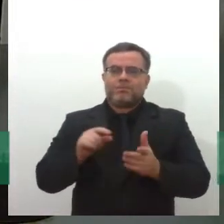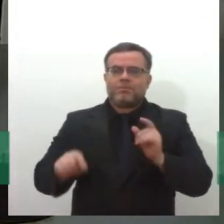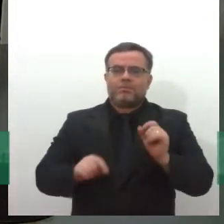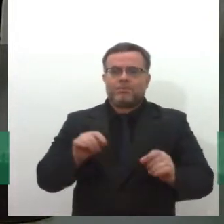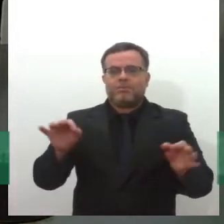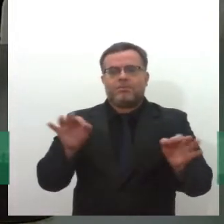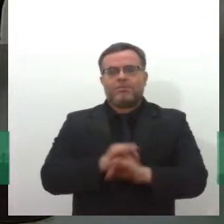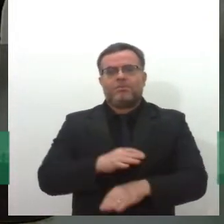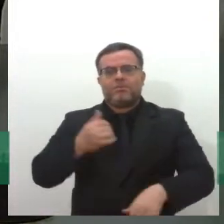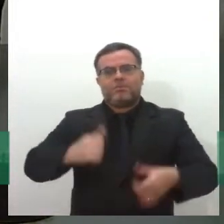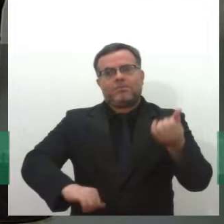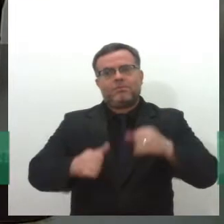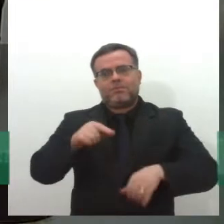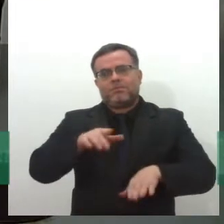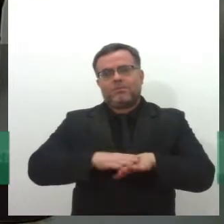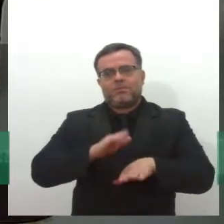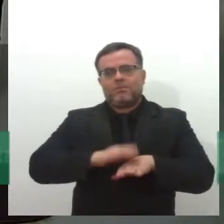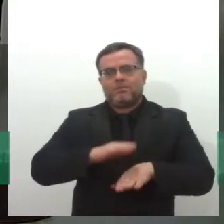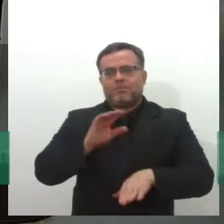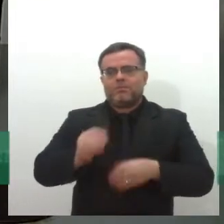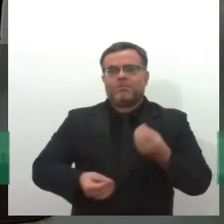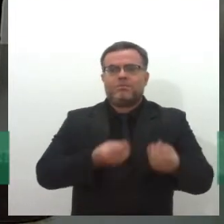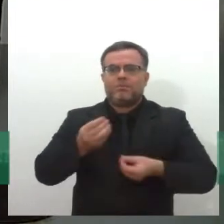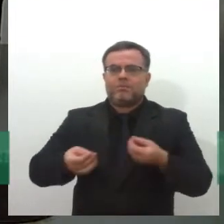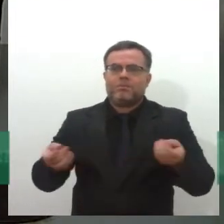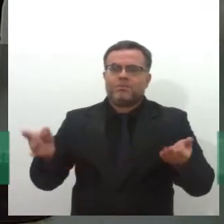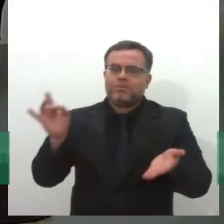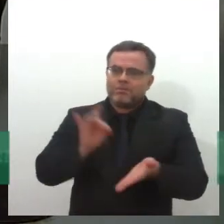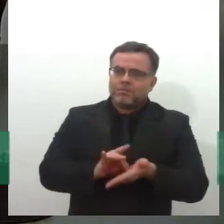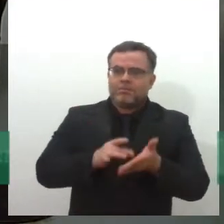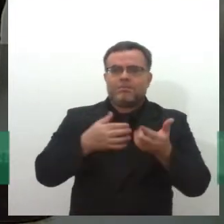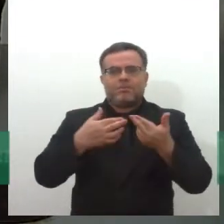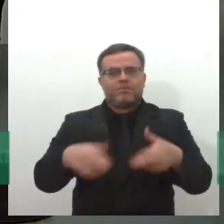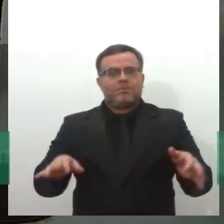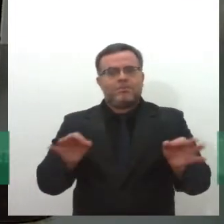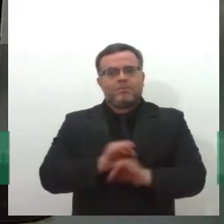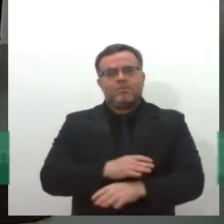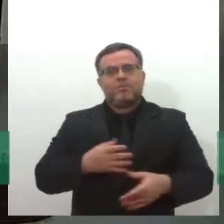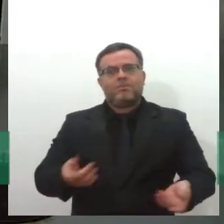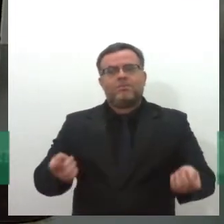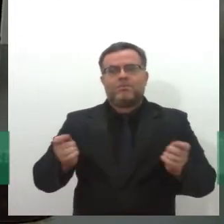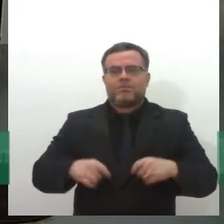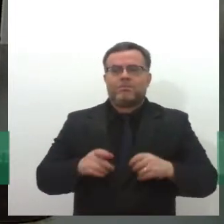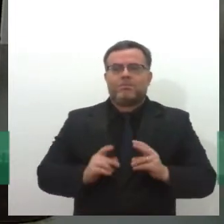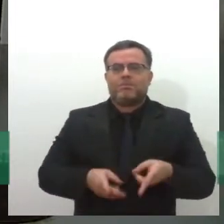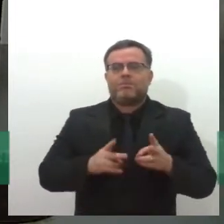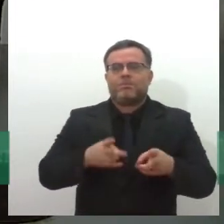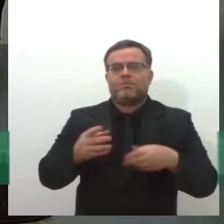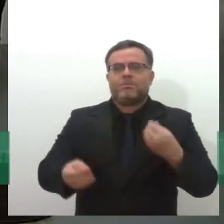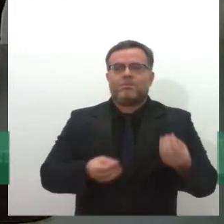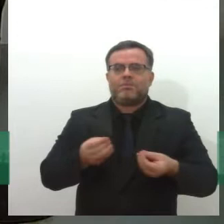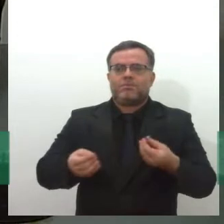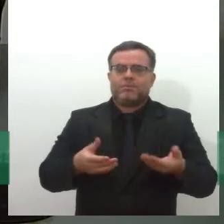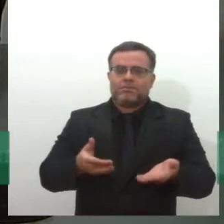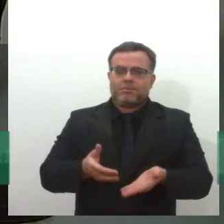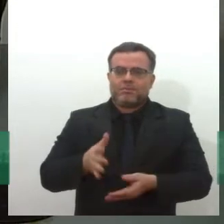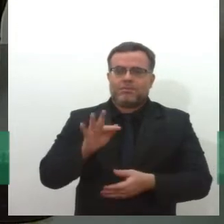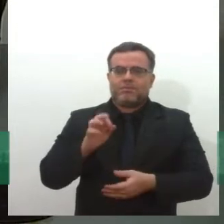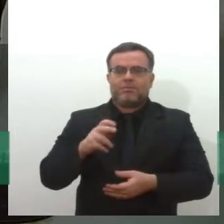Qual a avaliação de vocês na efetividade para a resolução do problema do preço dos combustíveis, Felipe?